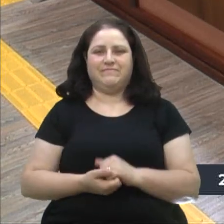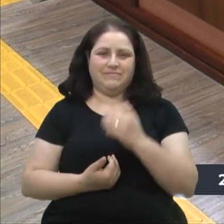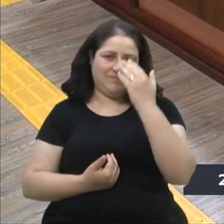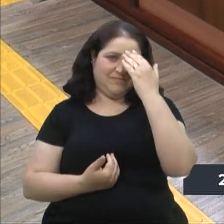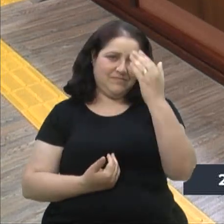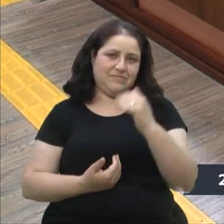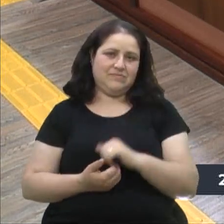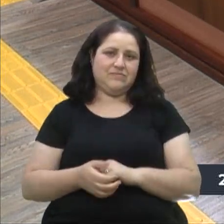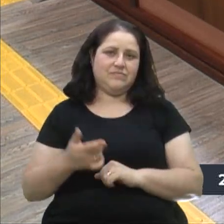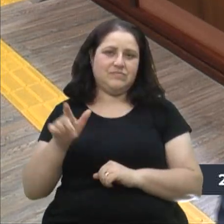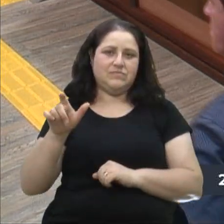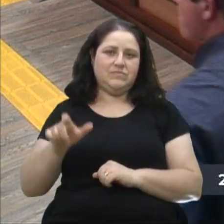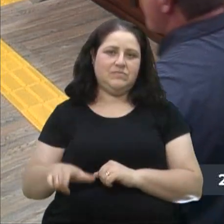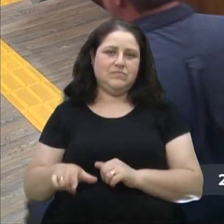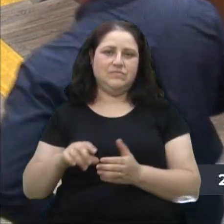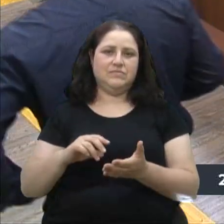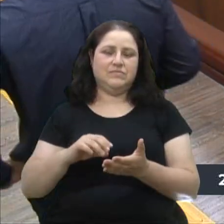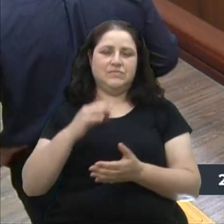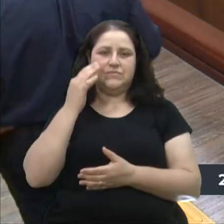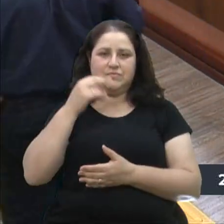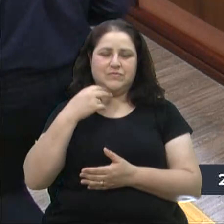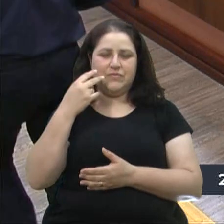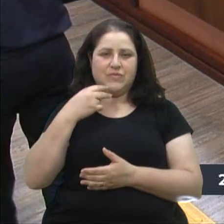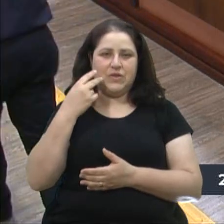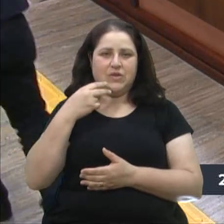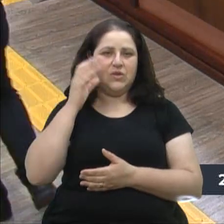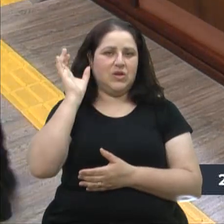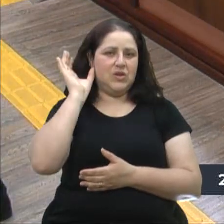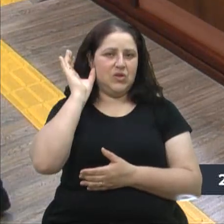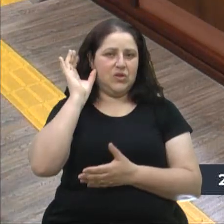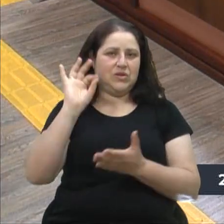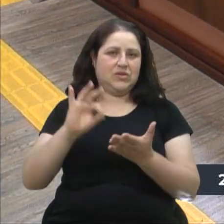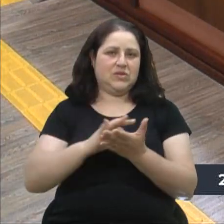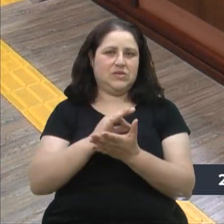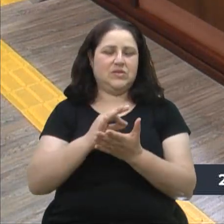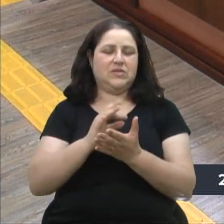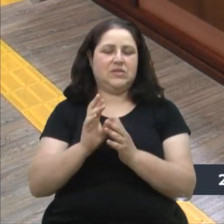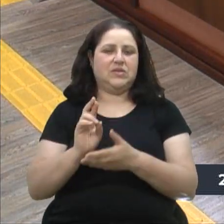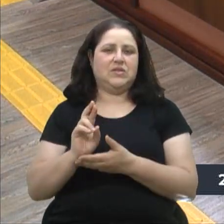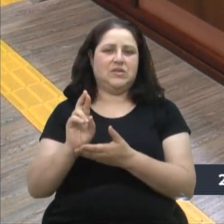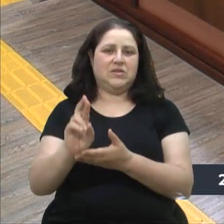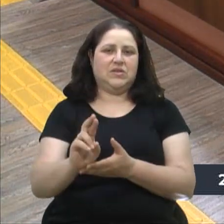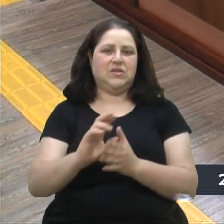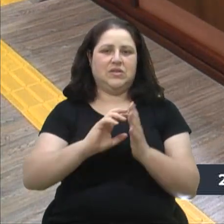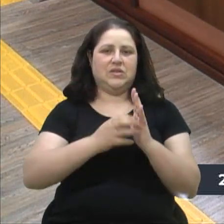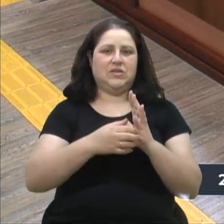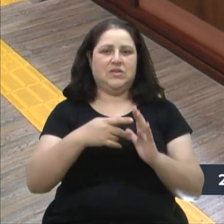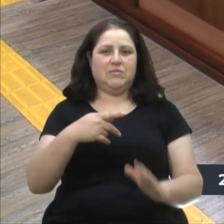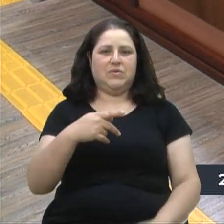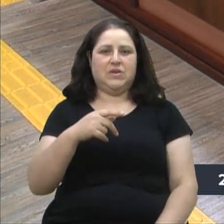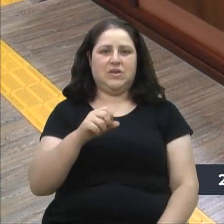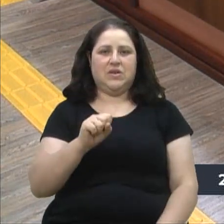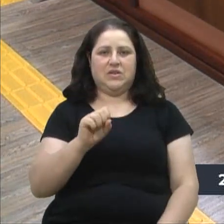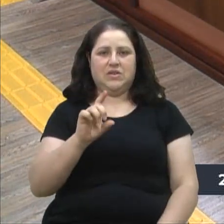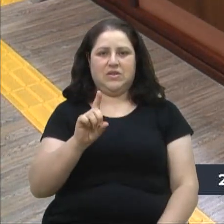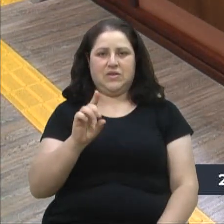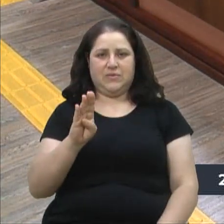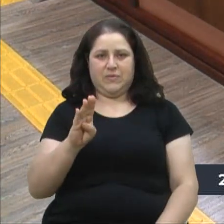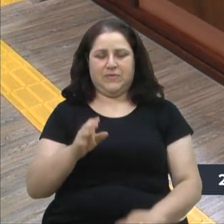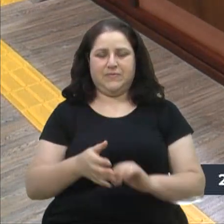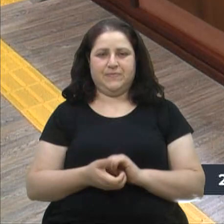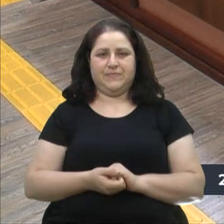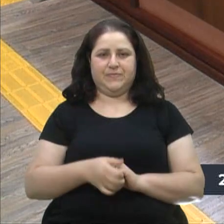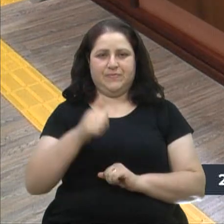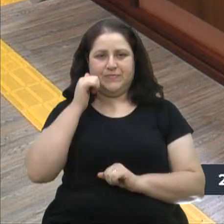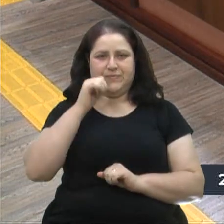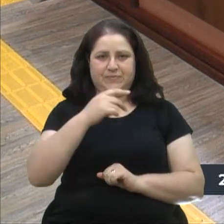Obrigada. Próximo vereador inscrito, vereador Olmir Cadori, representando a bancada do PSDB. Senhora presidente,